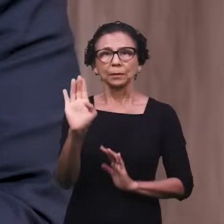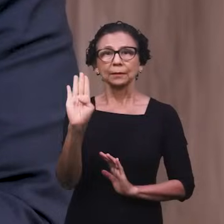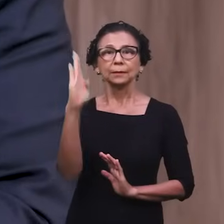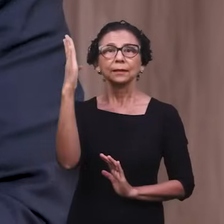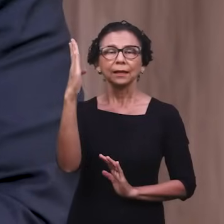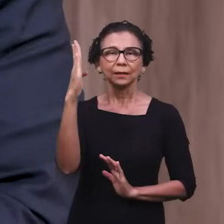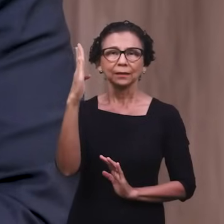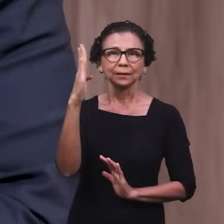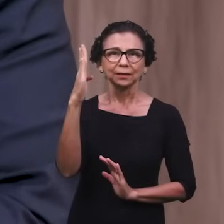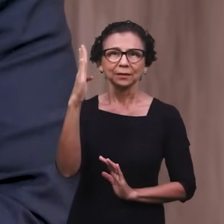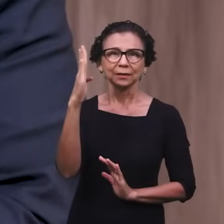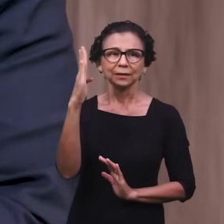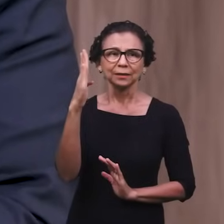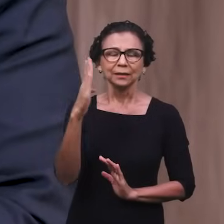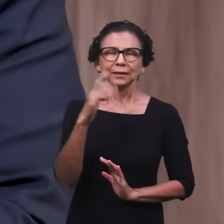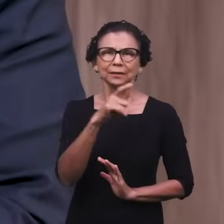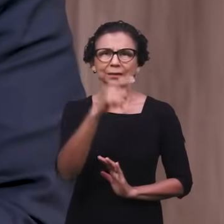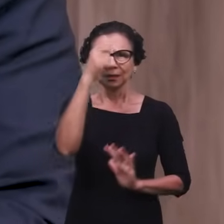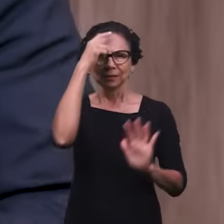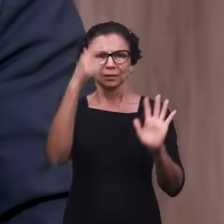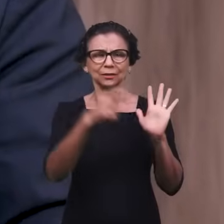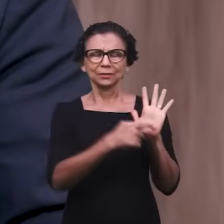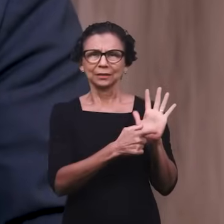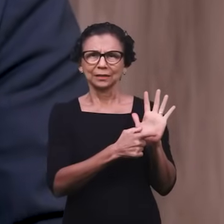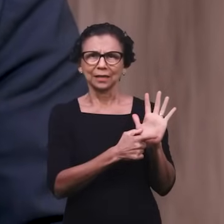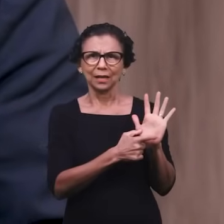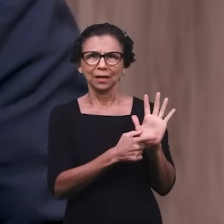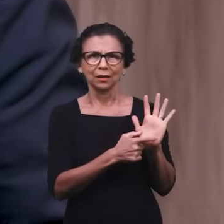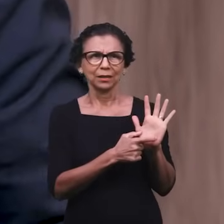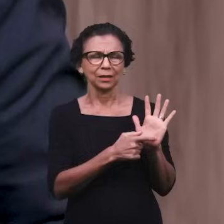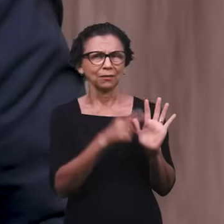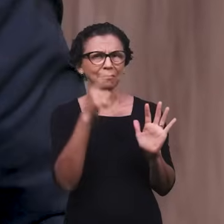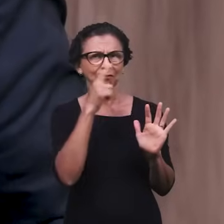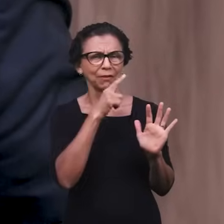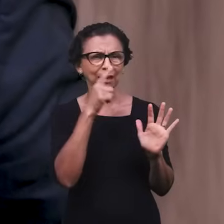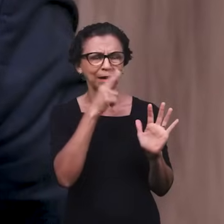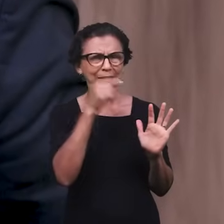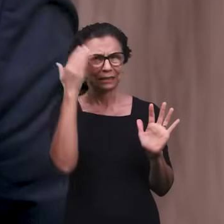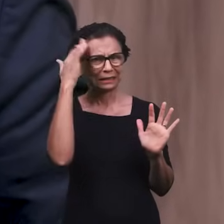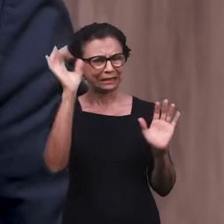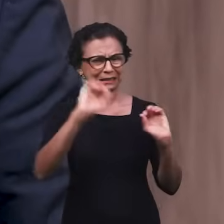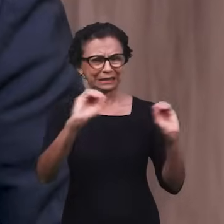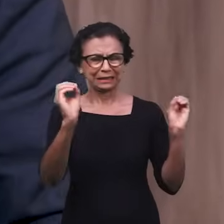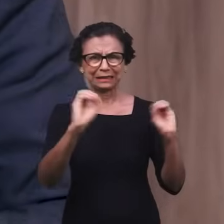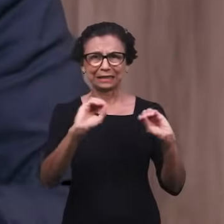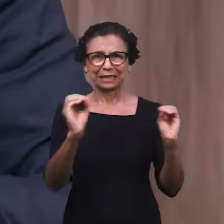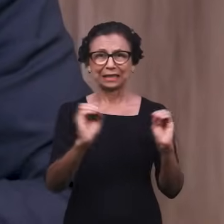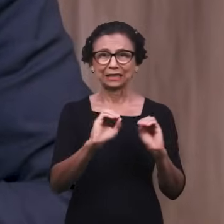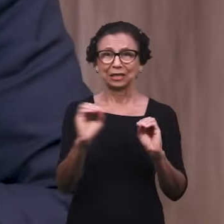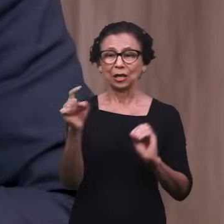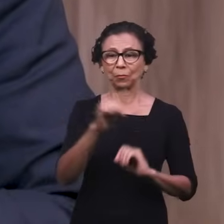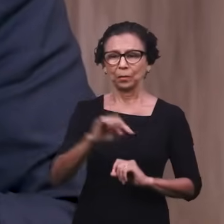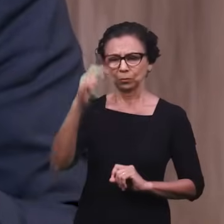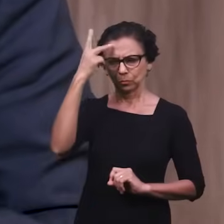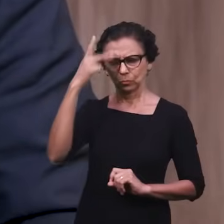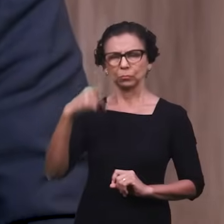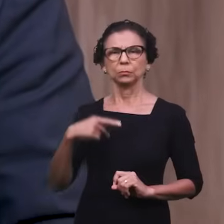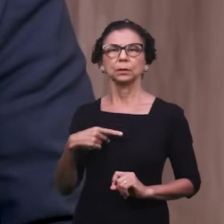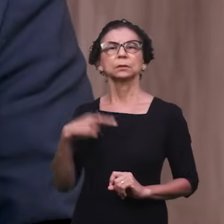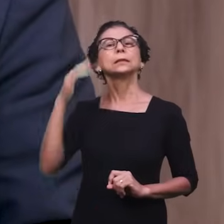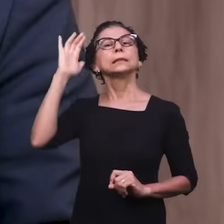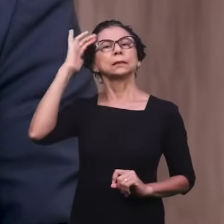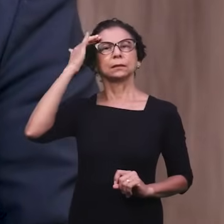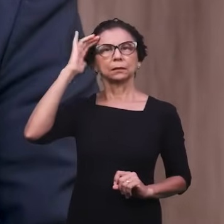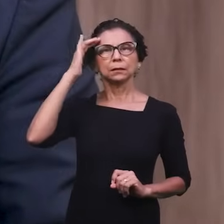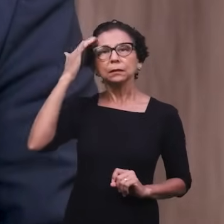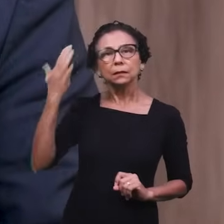teria dificuldade de interpretar corretamente. A inteligência humana lê esse texto, já entende, evidentemente, que aqui